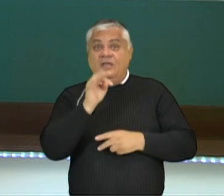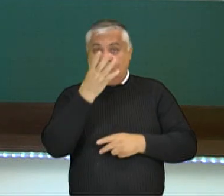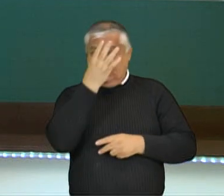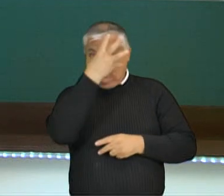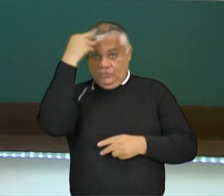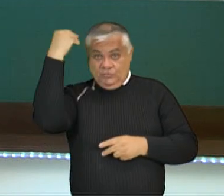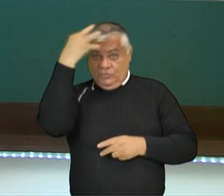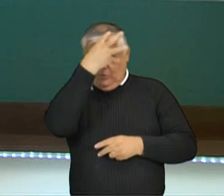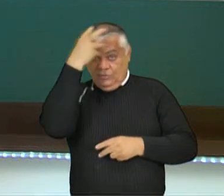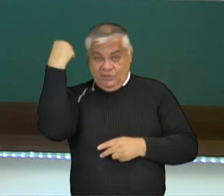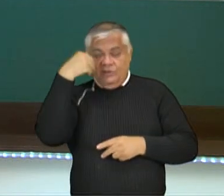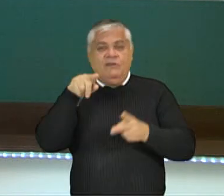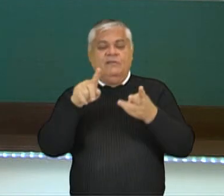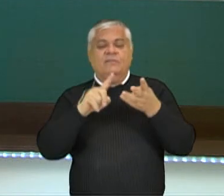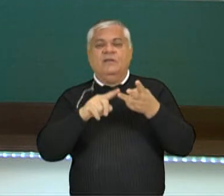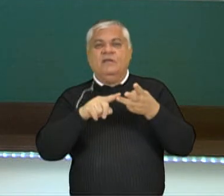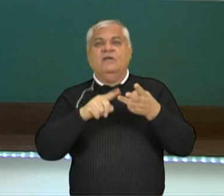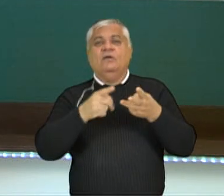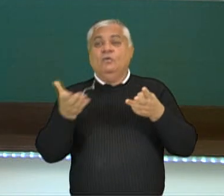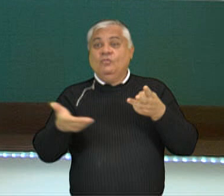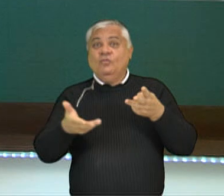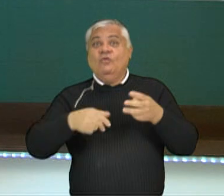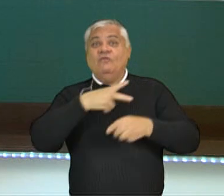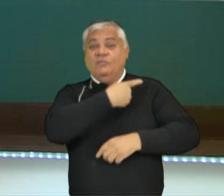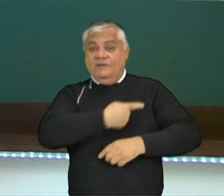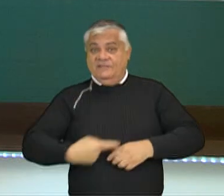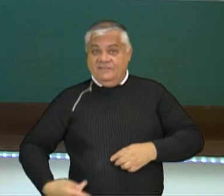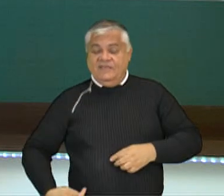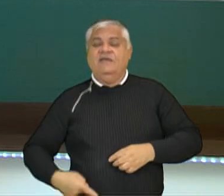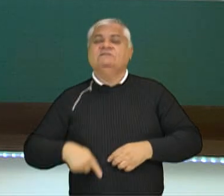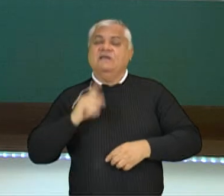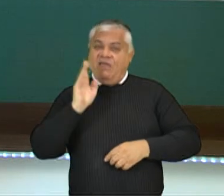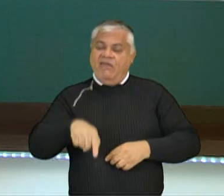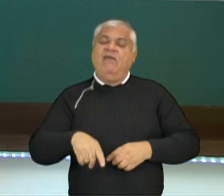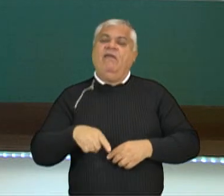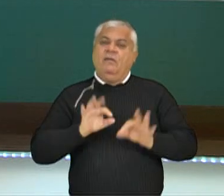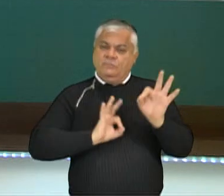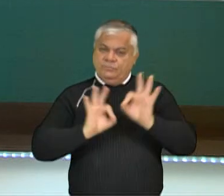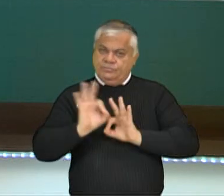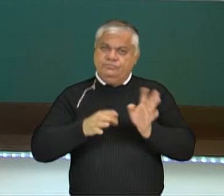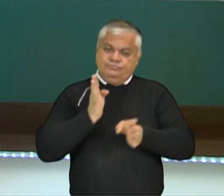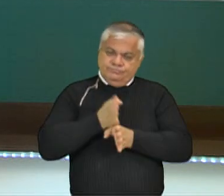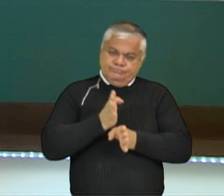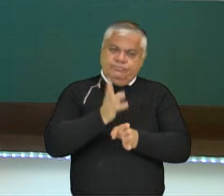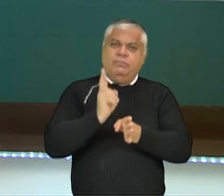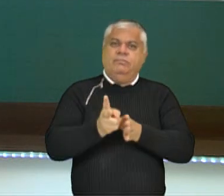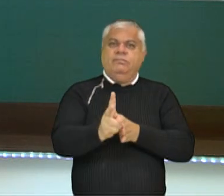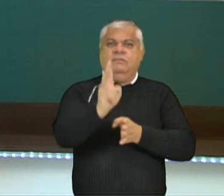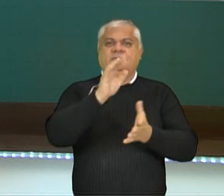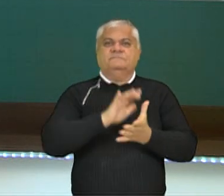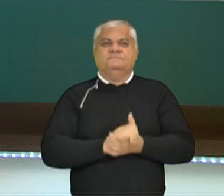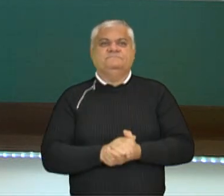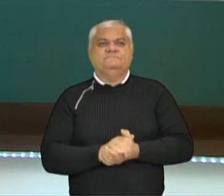também o presidente Joe Biden, que também esse projeto está continuando,